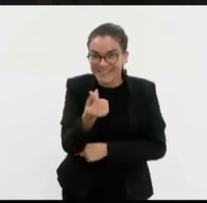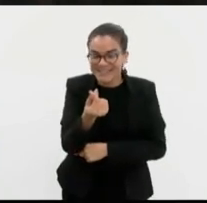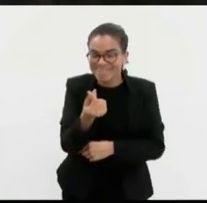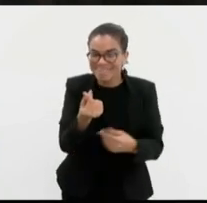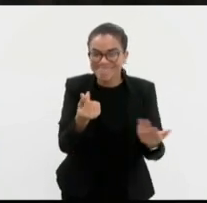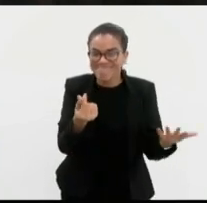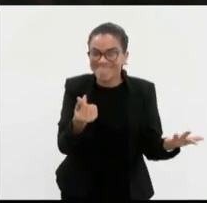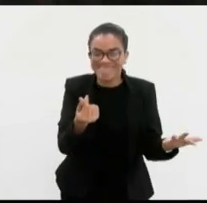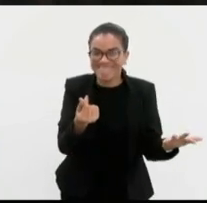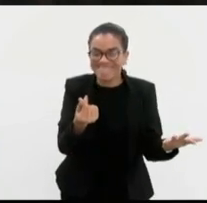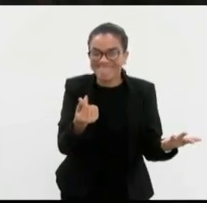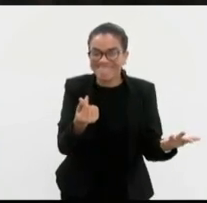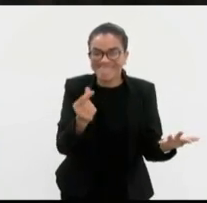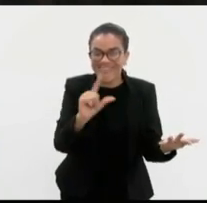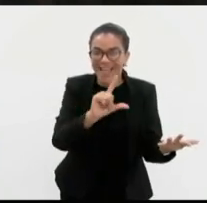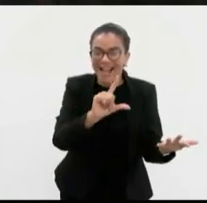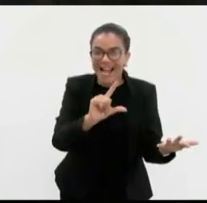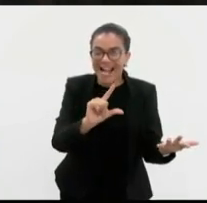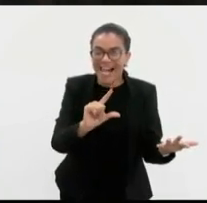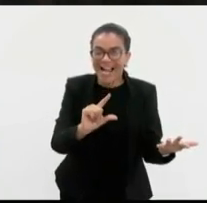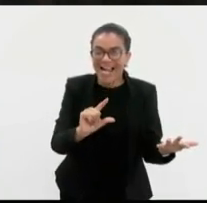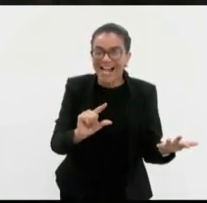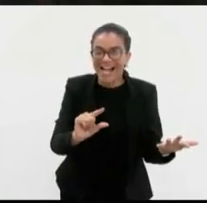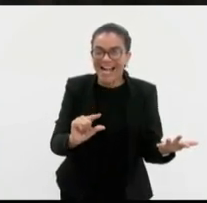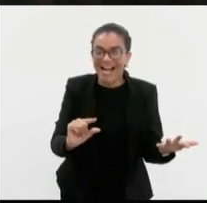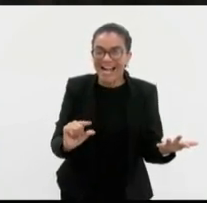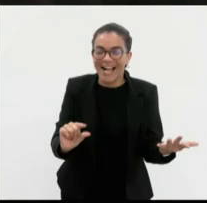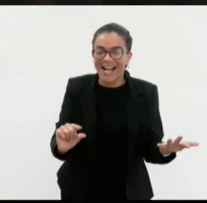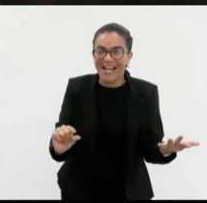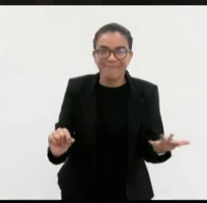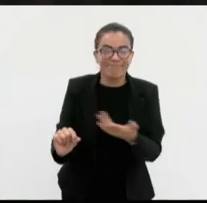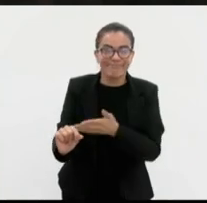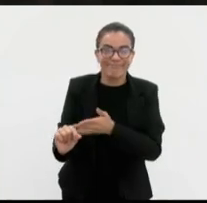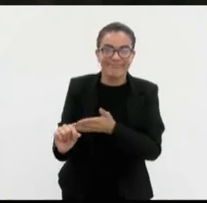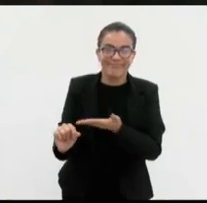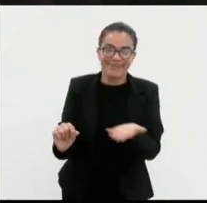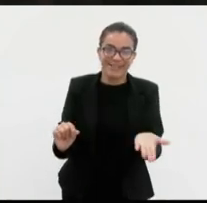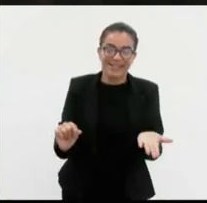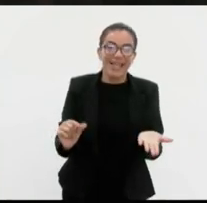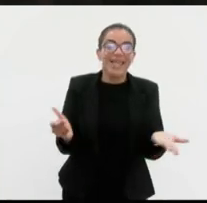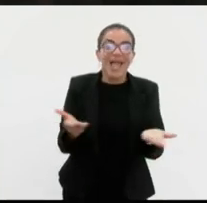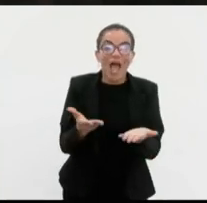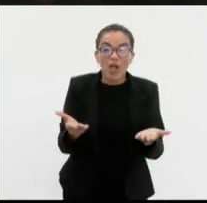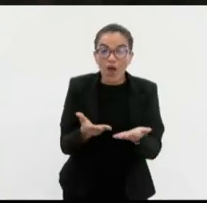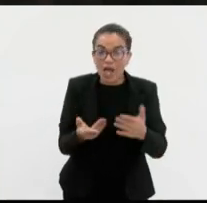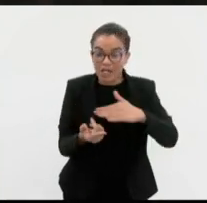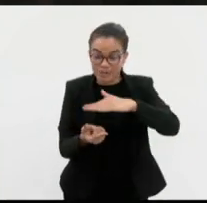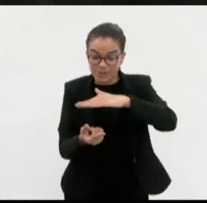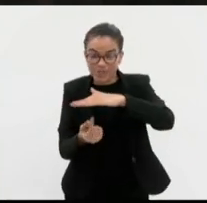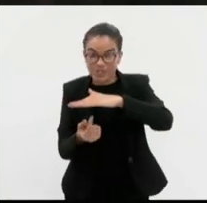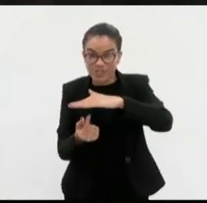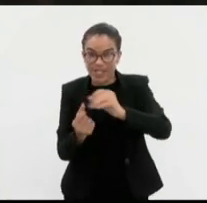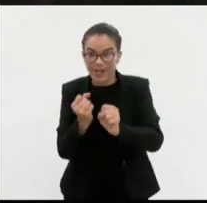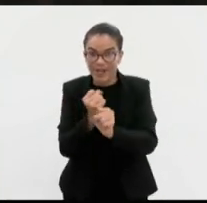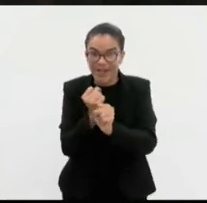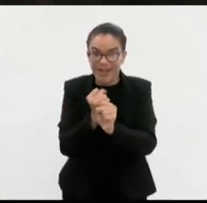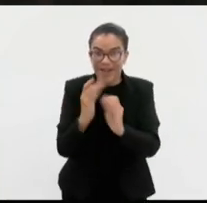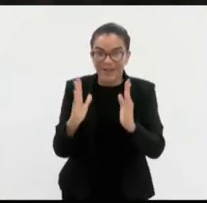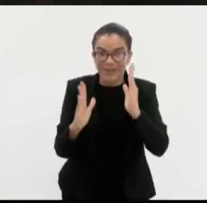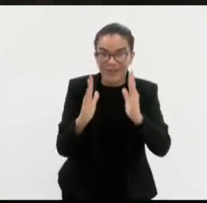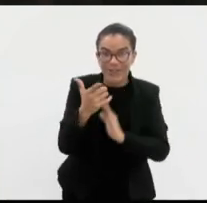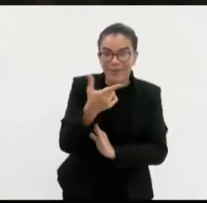recursos diminuíram sensivelmente tanto é que no orçamento agora de 24 o rombo